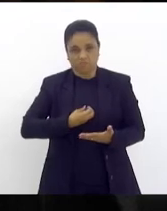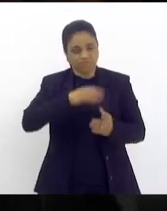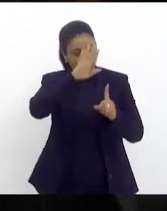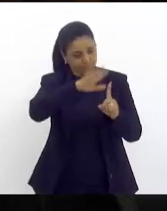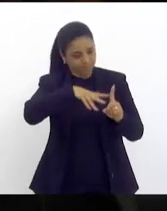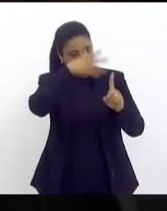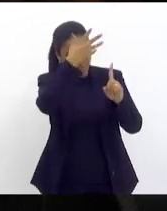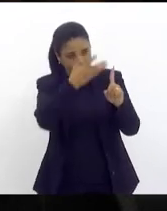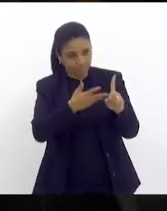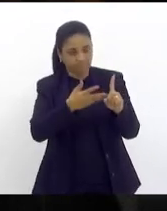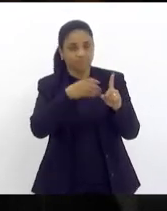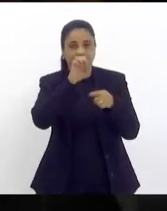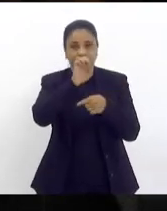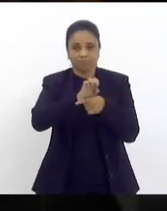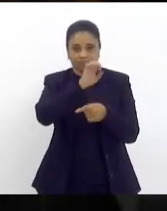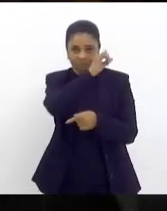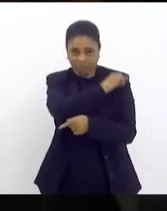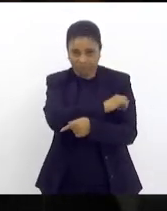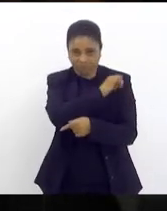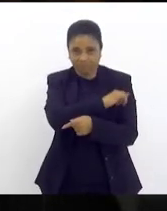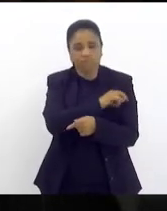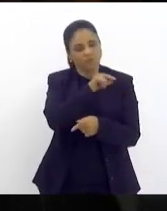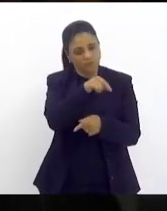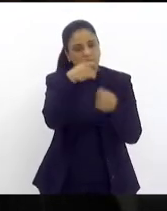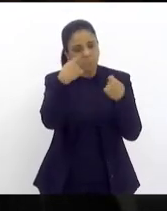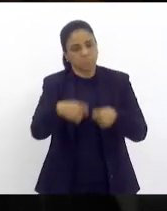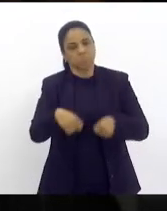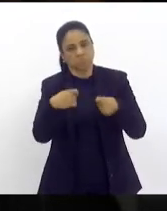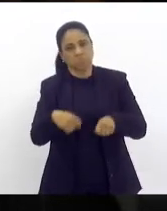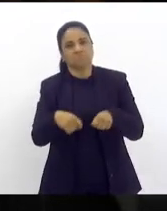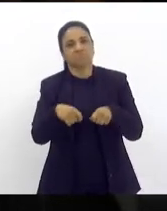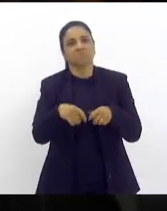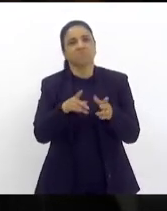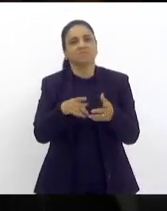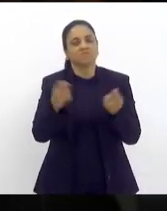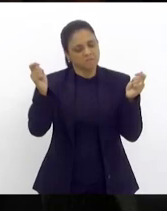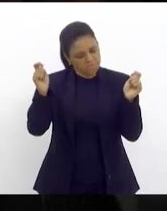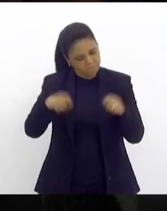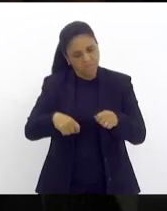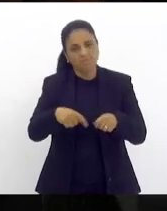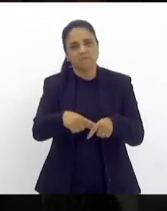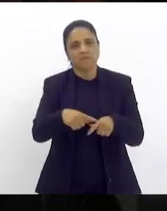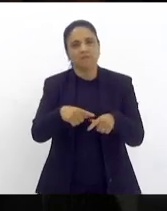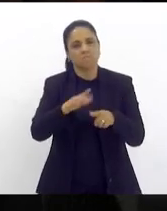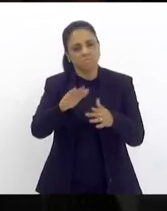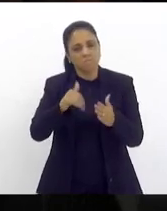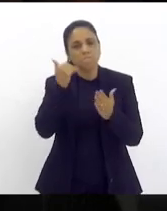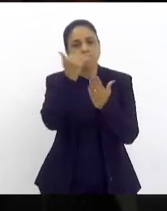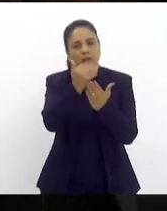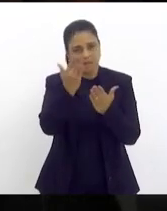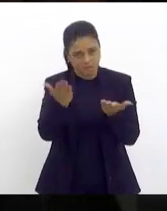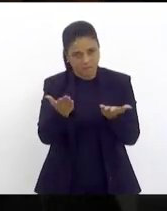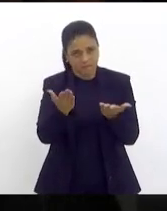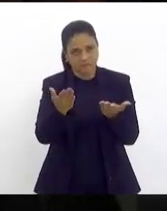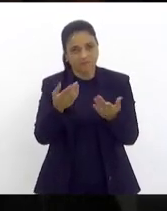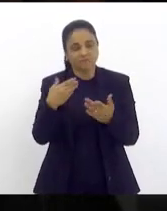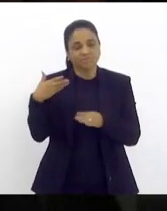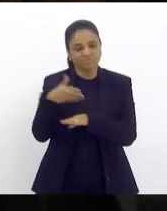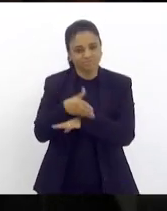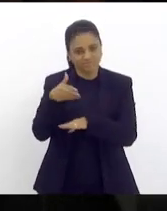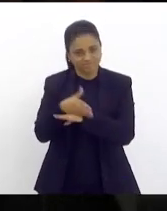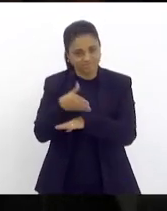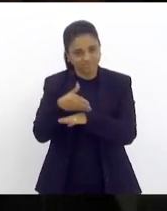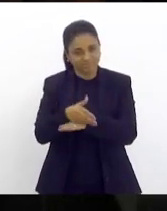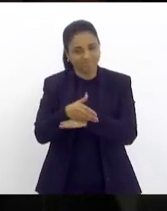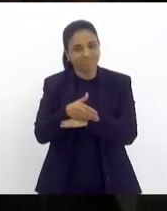do Estado, é para quem de fato merece. E você, meu irmão, merece isso aqui e muito mais. Nós todos presentes vamos